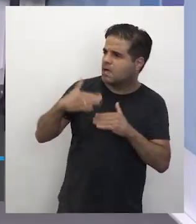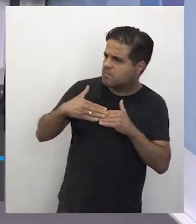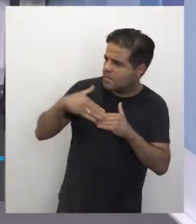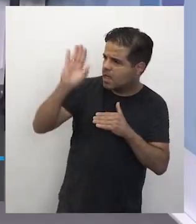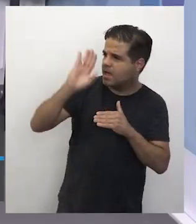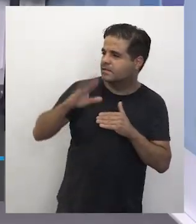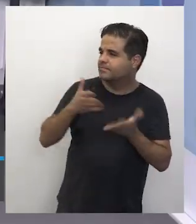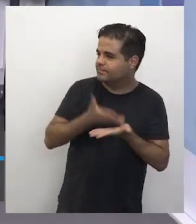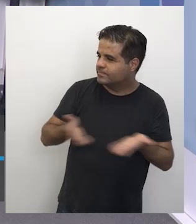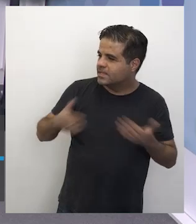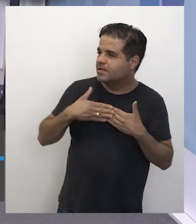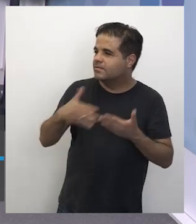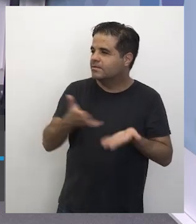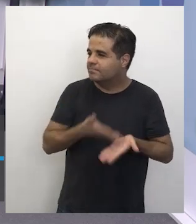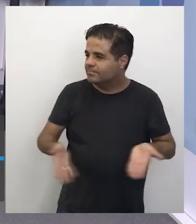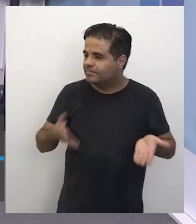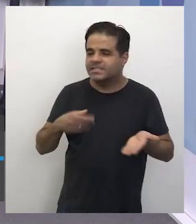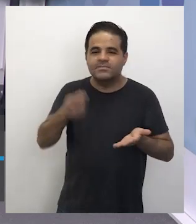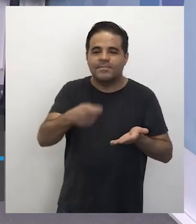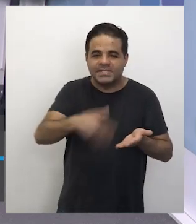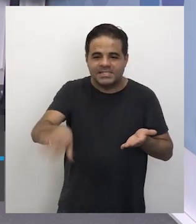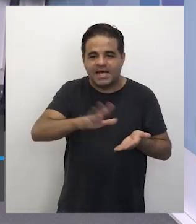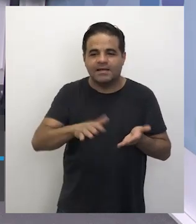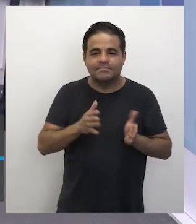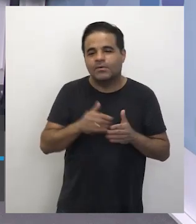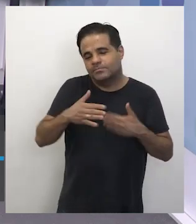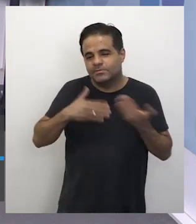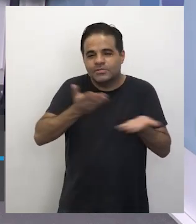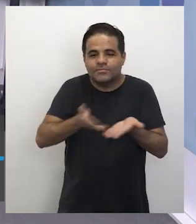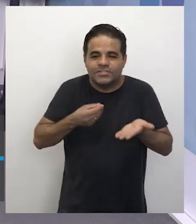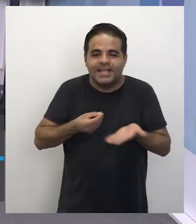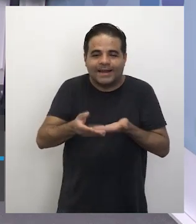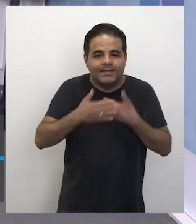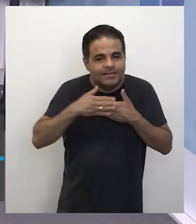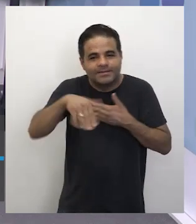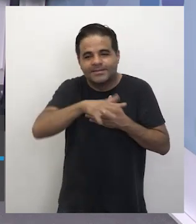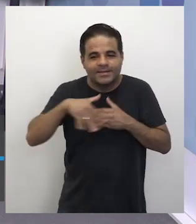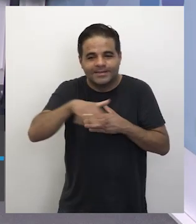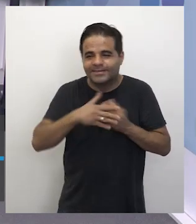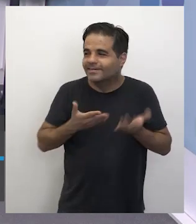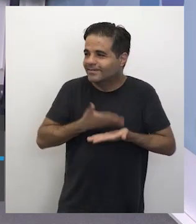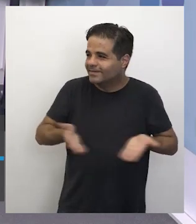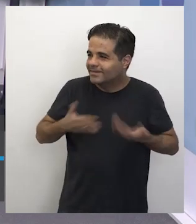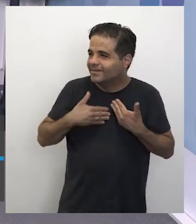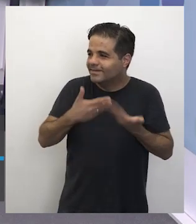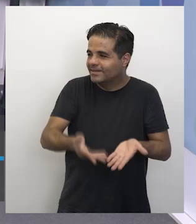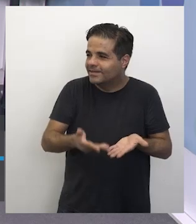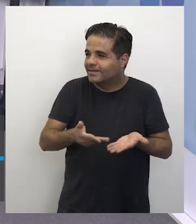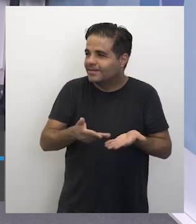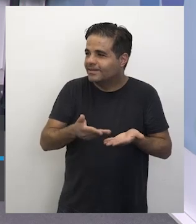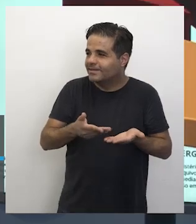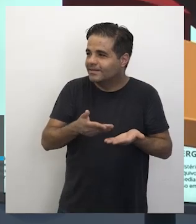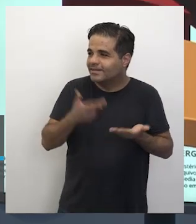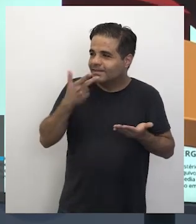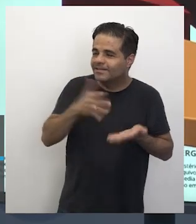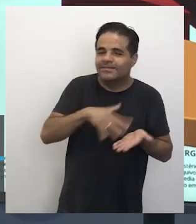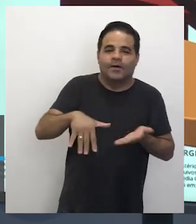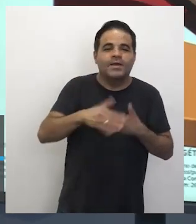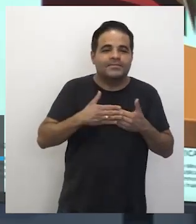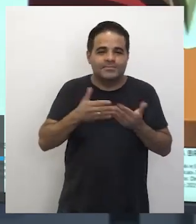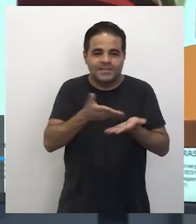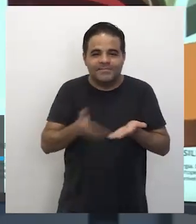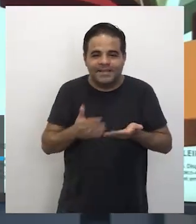mais. Boa, né? E a análise apenas do gráfico, né? Olhando o gráfico aí, a gente está fazendo uma análise do gráfico, né, estudantes? E aí esse gráfico é